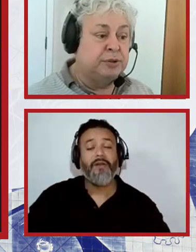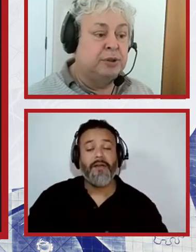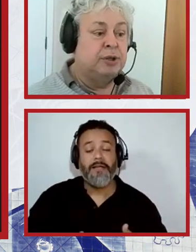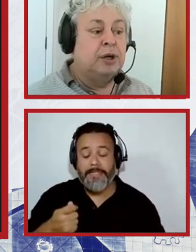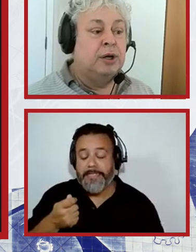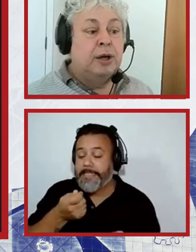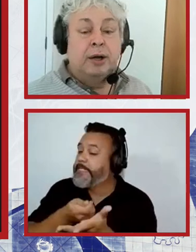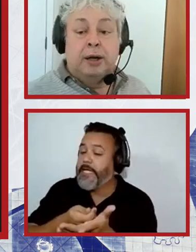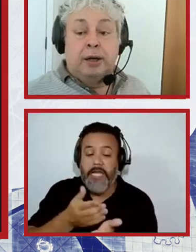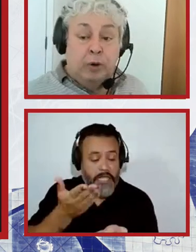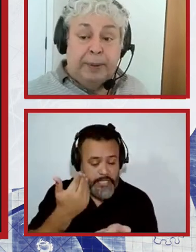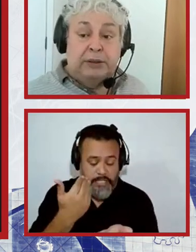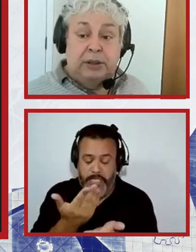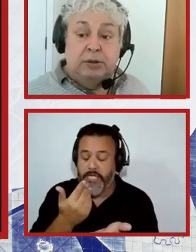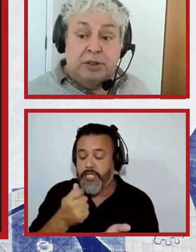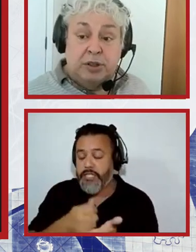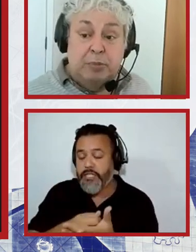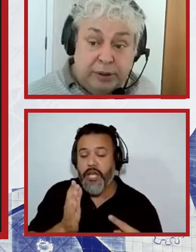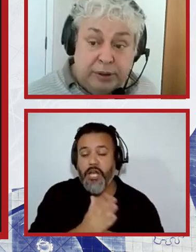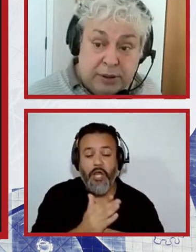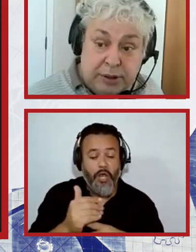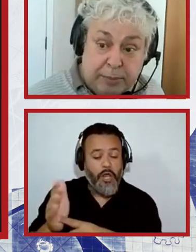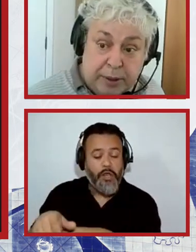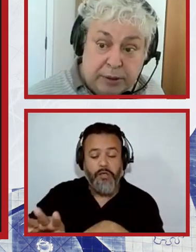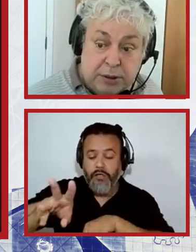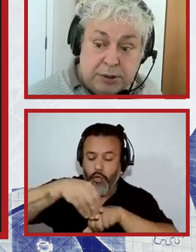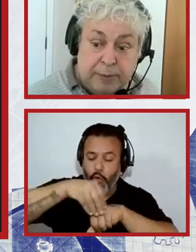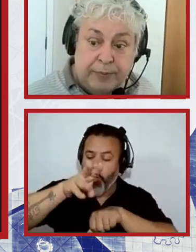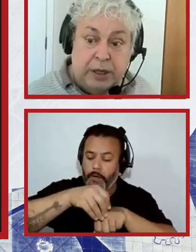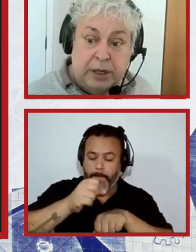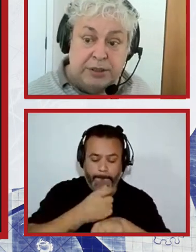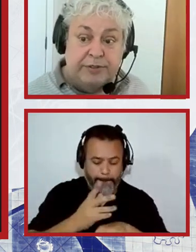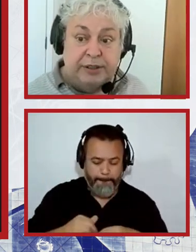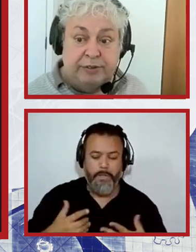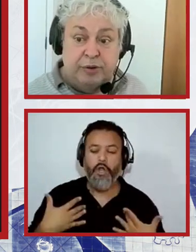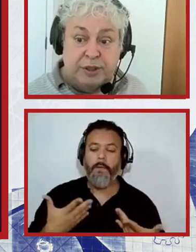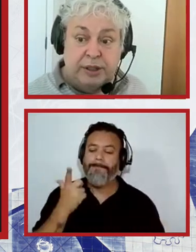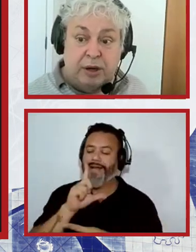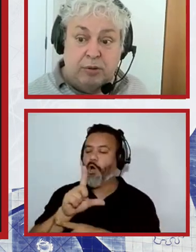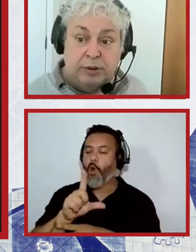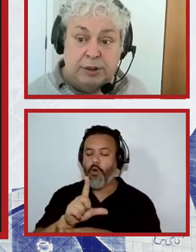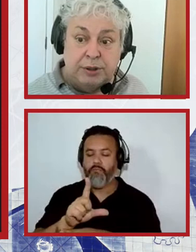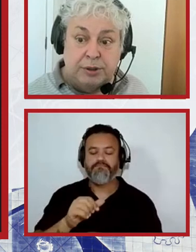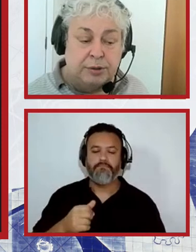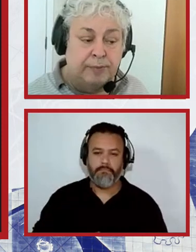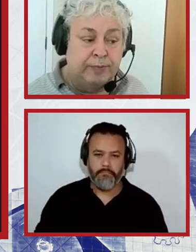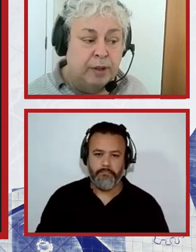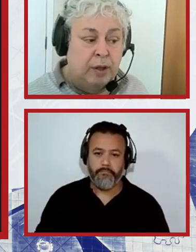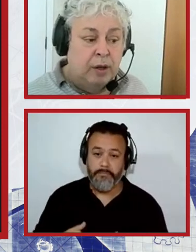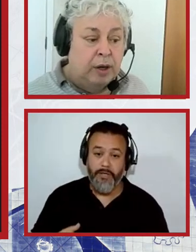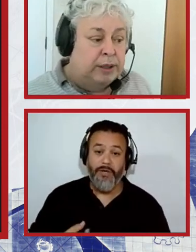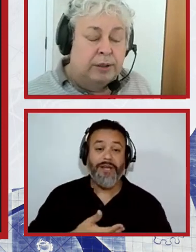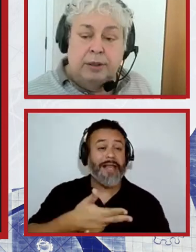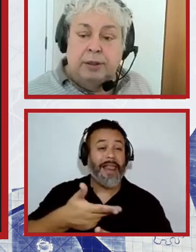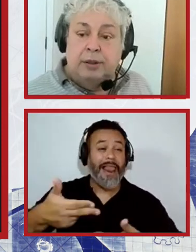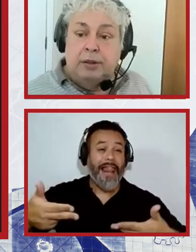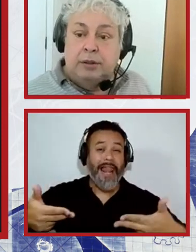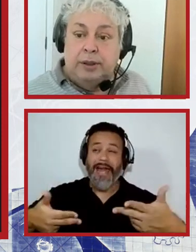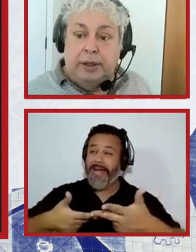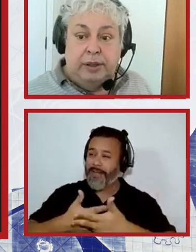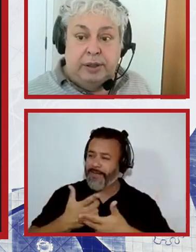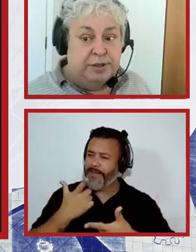serem resolvidos. Completando, são muitas as demandas. A gente vai conseguir dar conta disso?